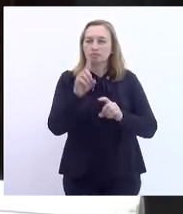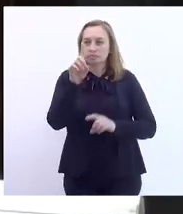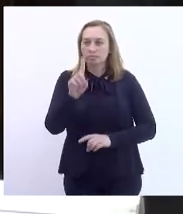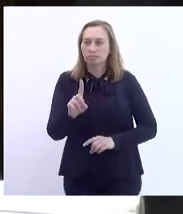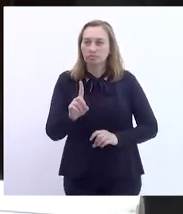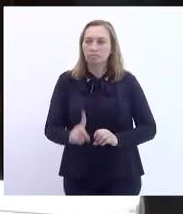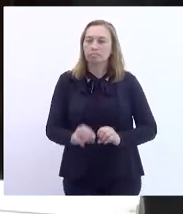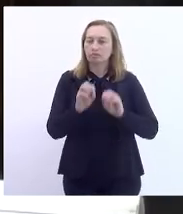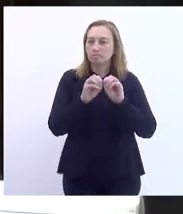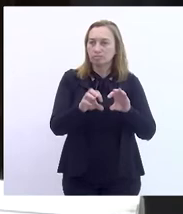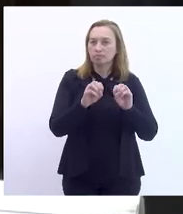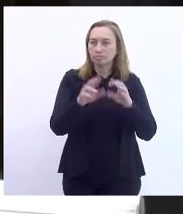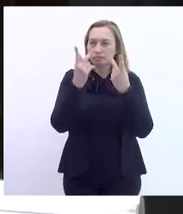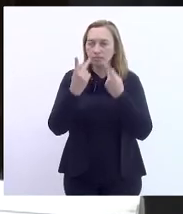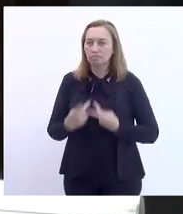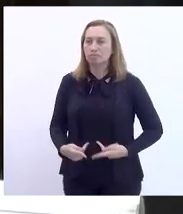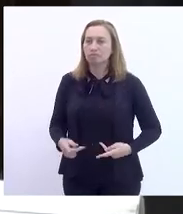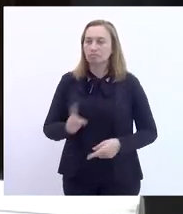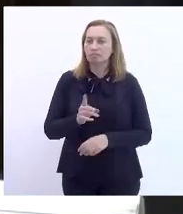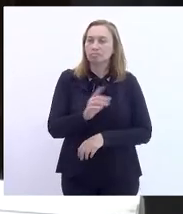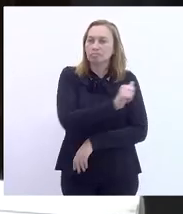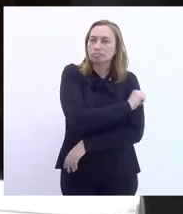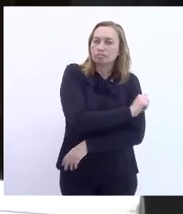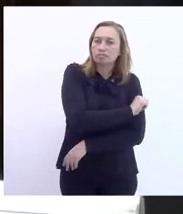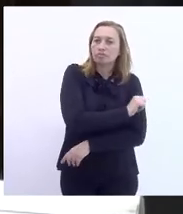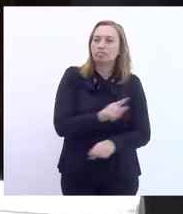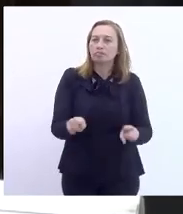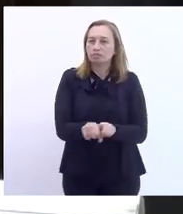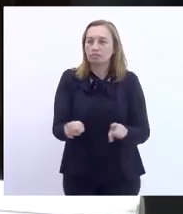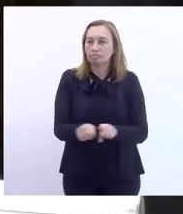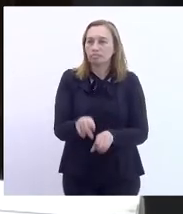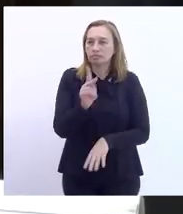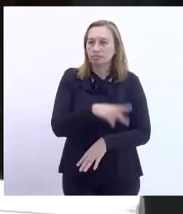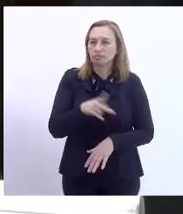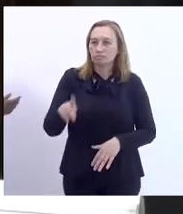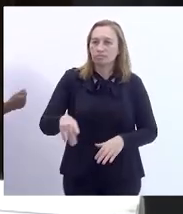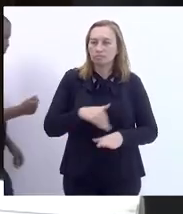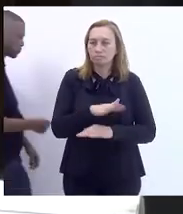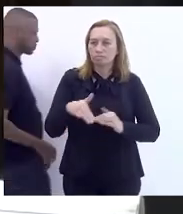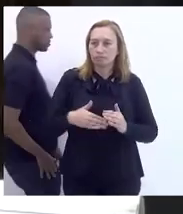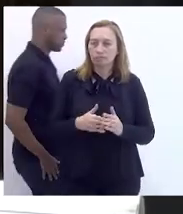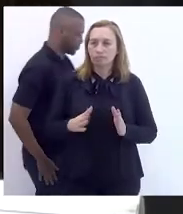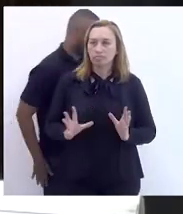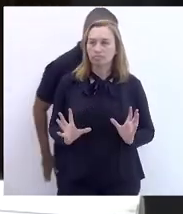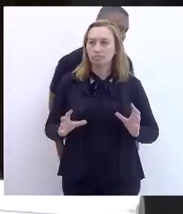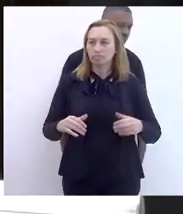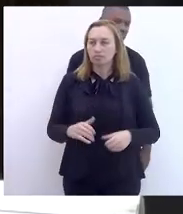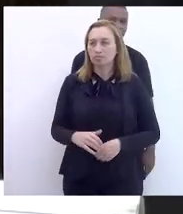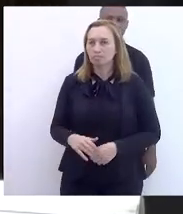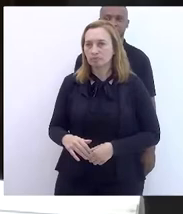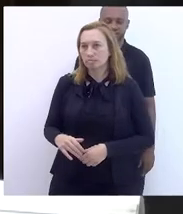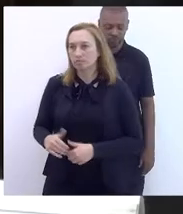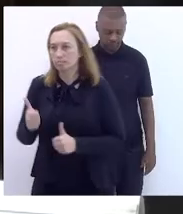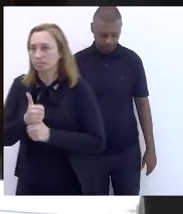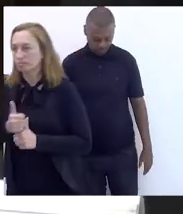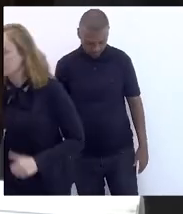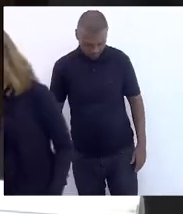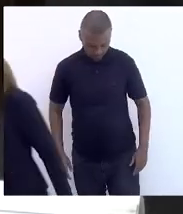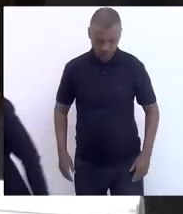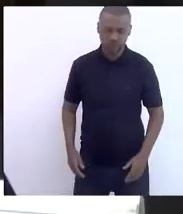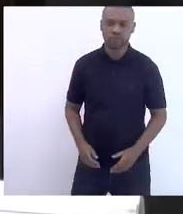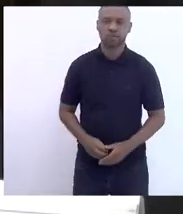Humanos não só para os alunos mas também para os professores e todas a toda rede de atuação